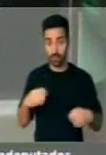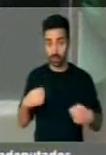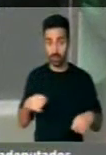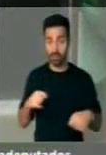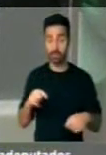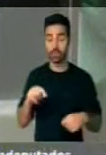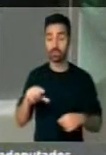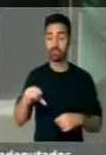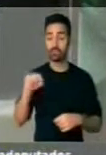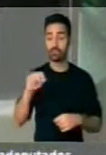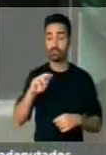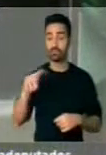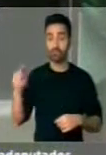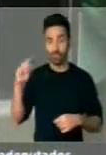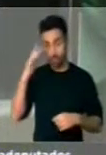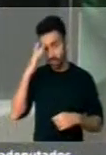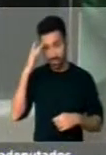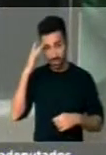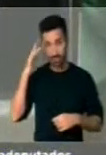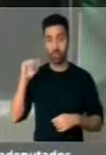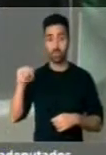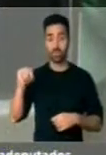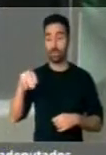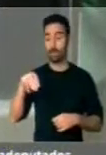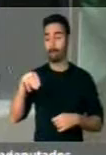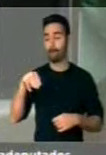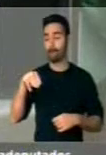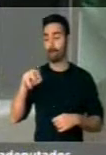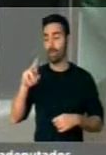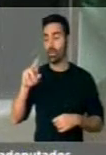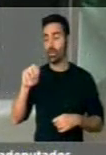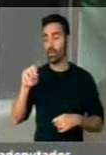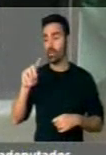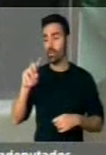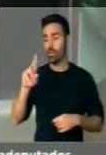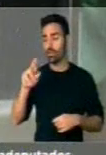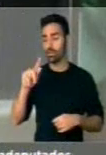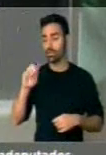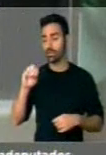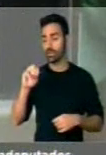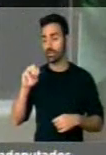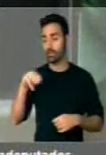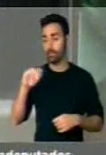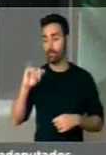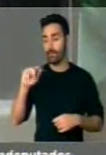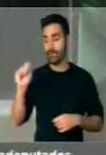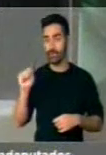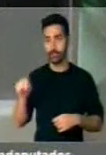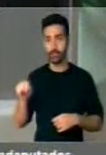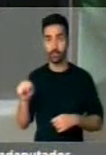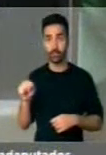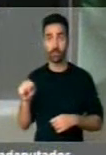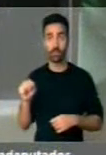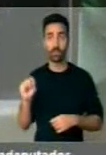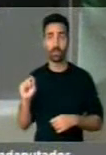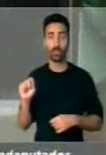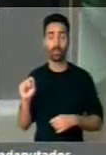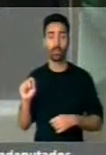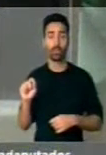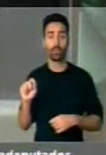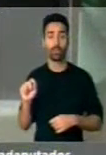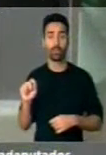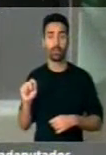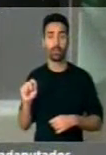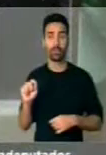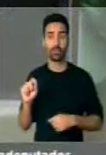de litisconsórcio passivo necessário o deputado federal Rodrigo Felinto Embarra Epitácio Maia. Para tanto, os órgãos implementantes deverão